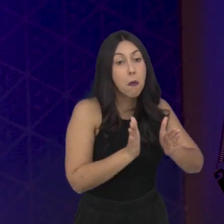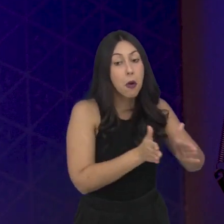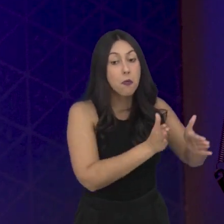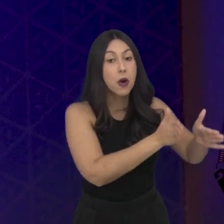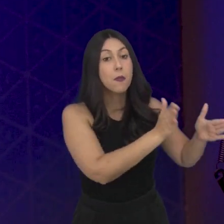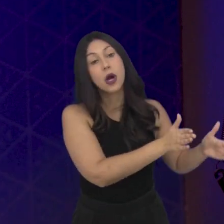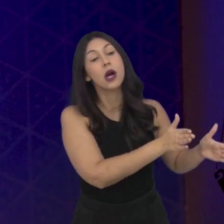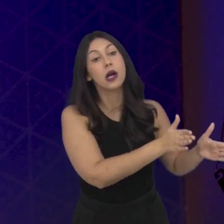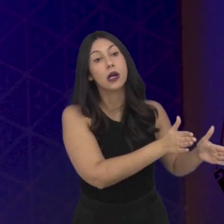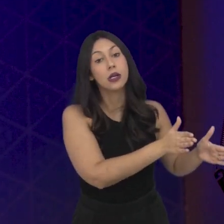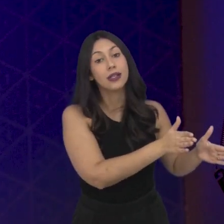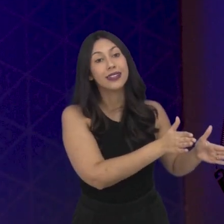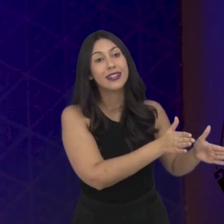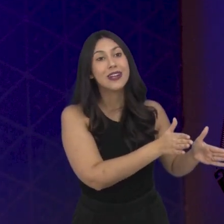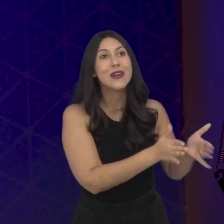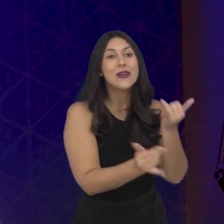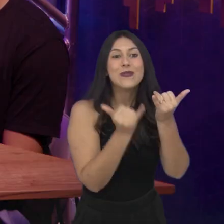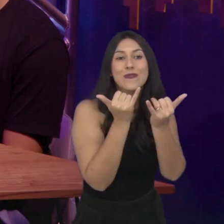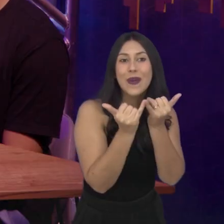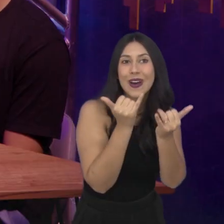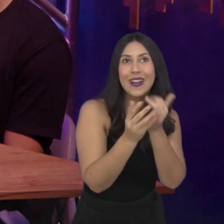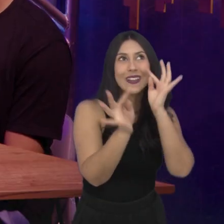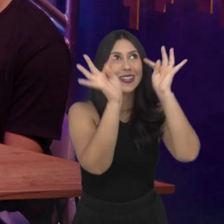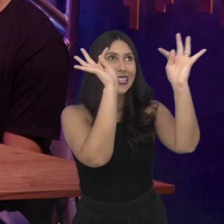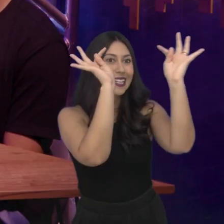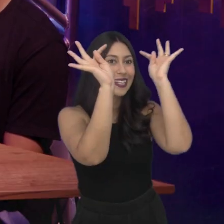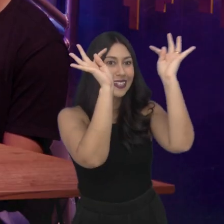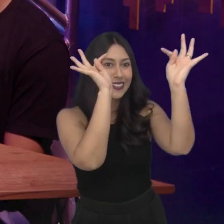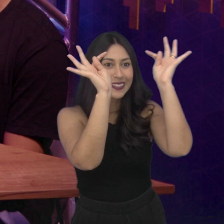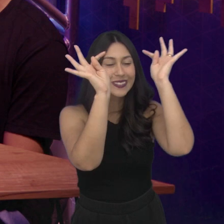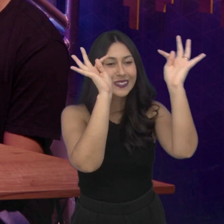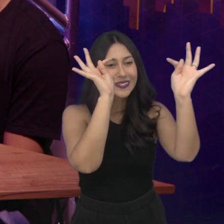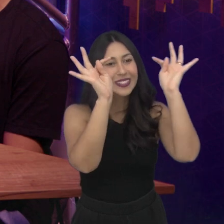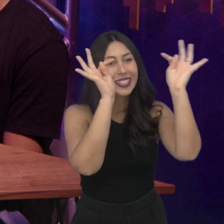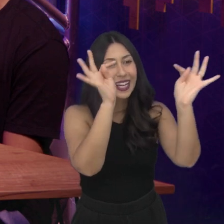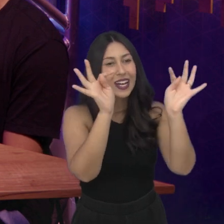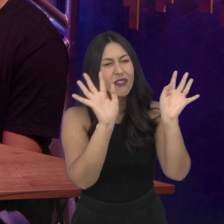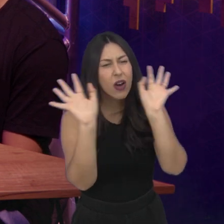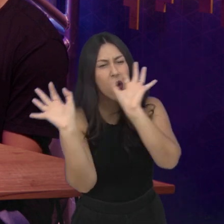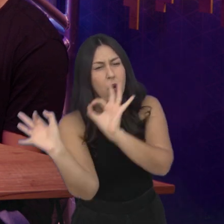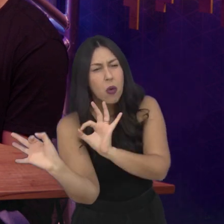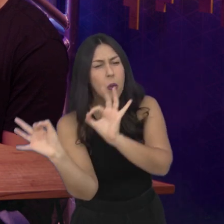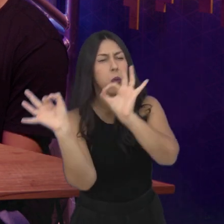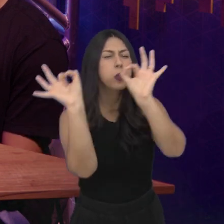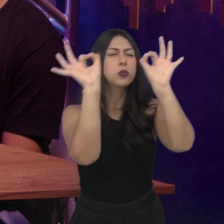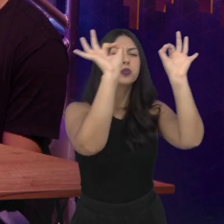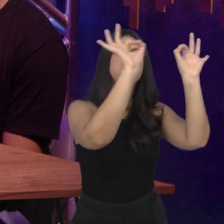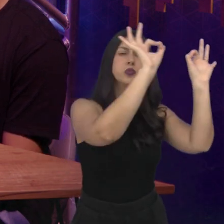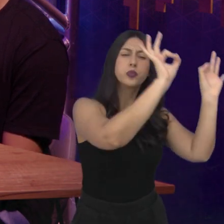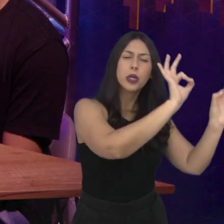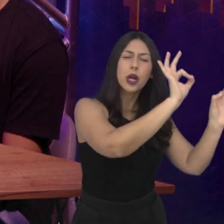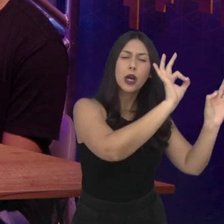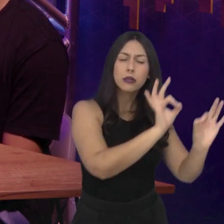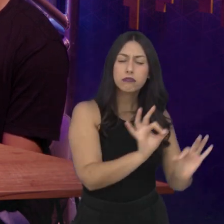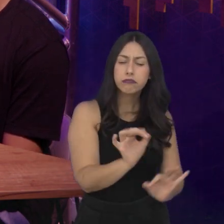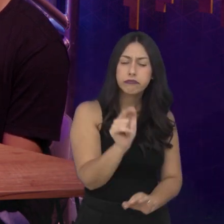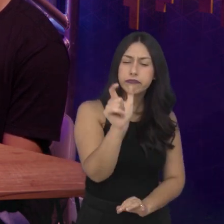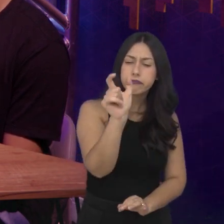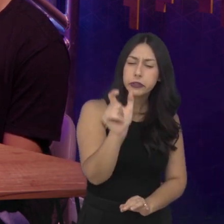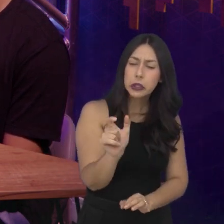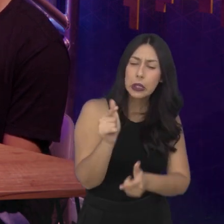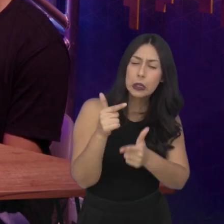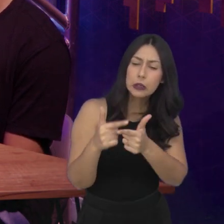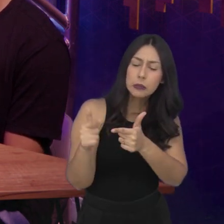Então é basicamente como uma sessão de terapia, assim, você vai acompanhar o personagem ali passando por